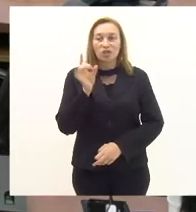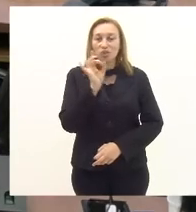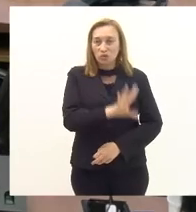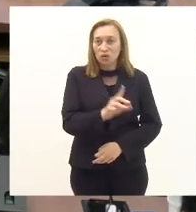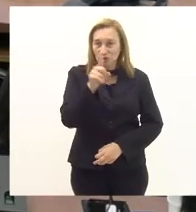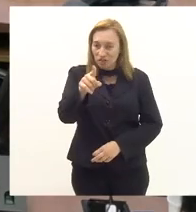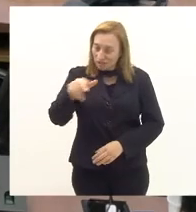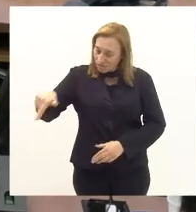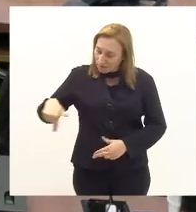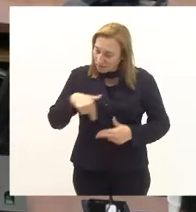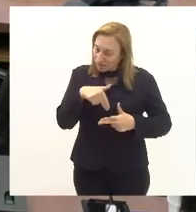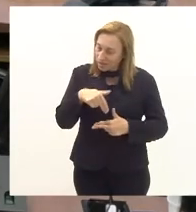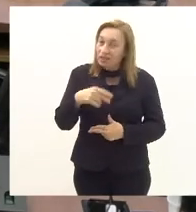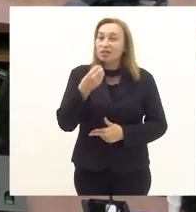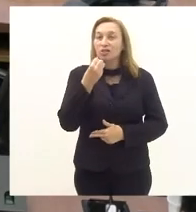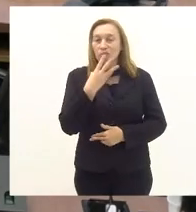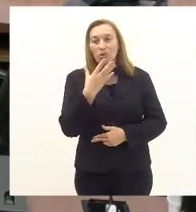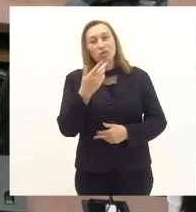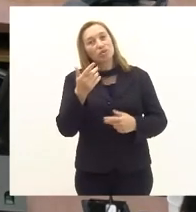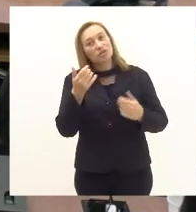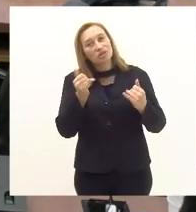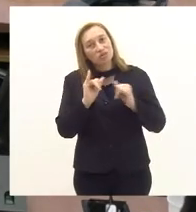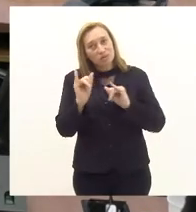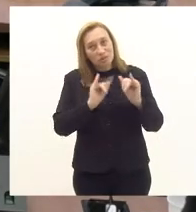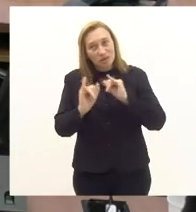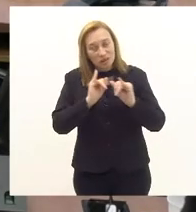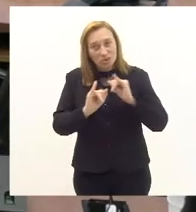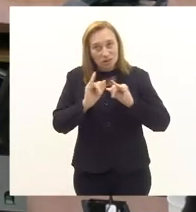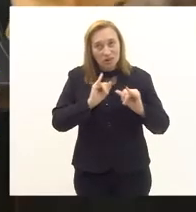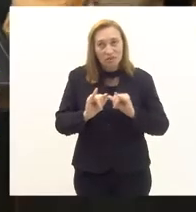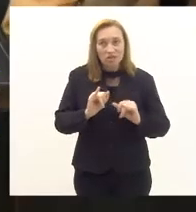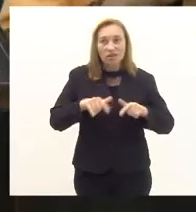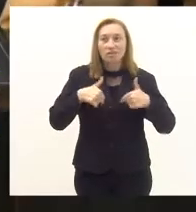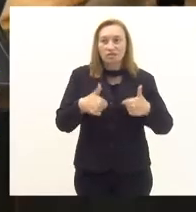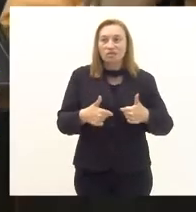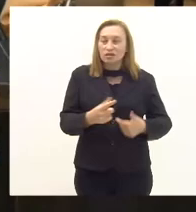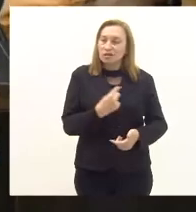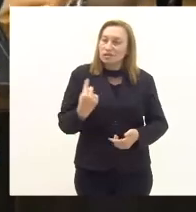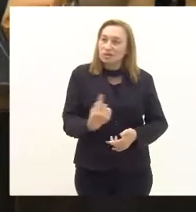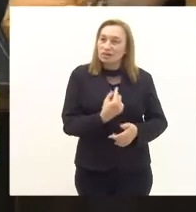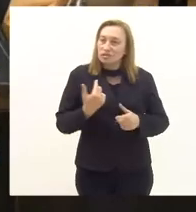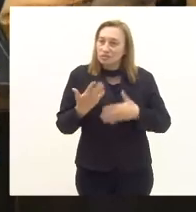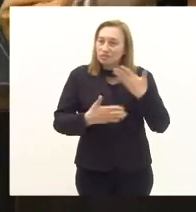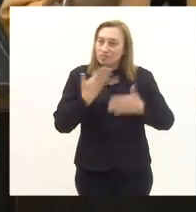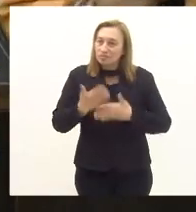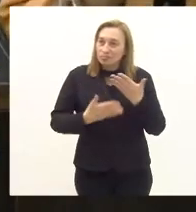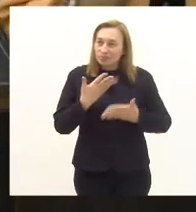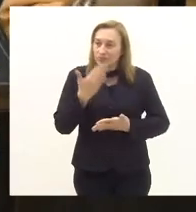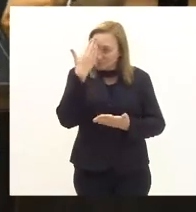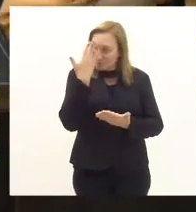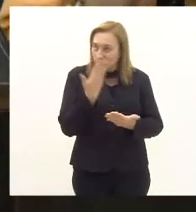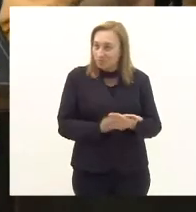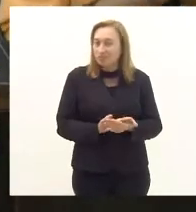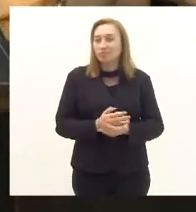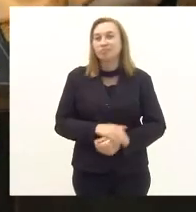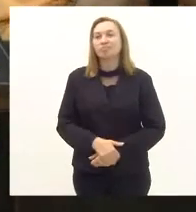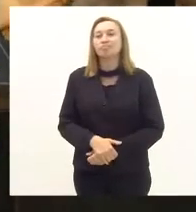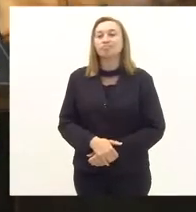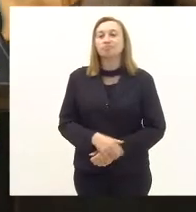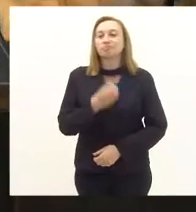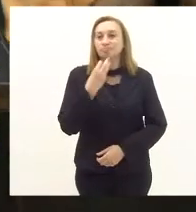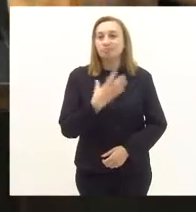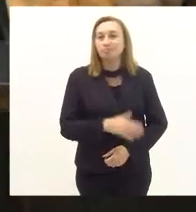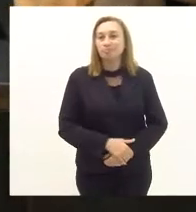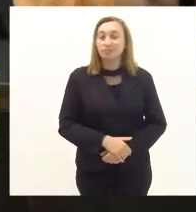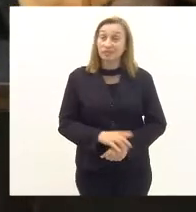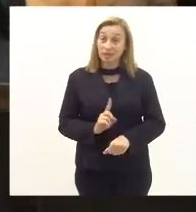que você vai trazer boas notícias. Ações como essa nos engrandecem e nos fazem acreditar em alguma coisa. Bem, pessoal,